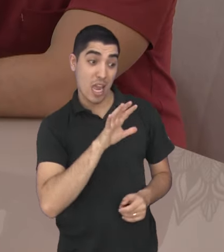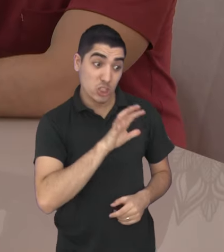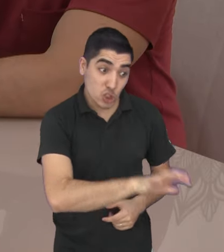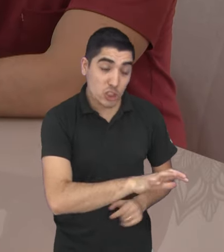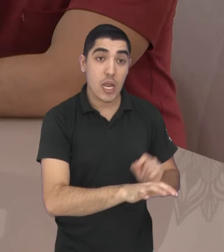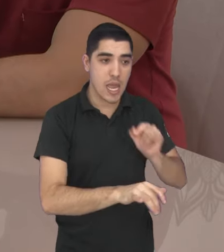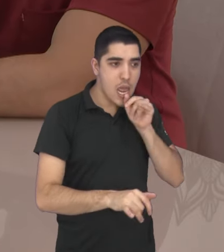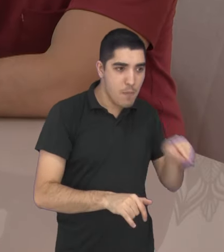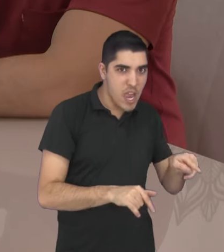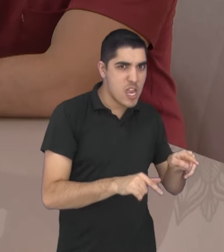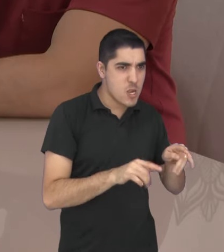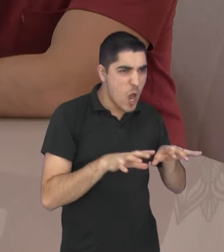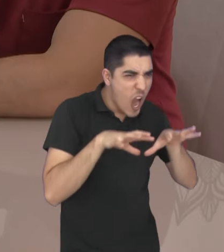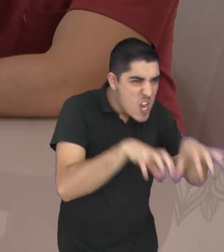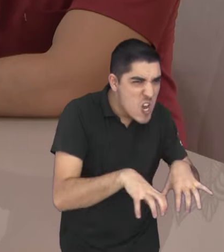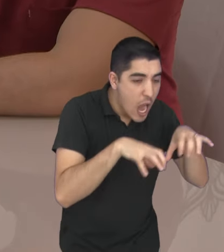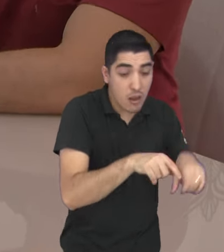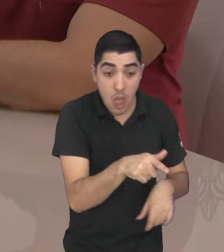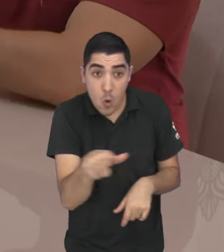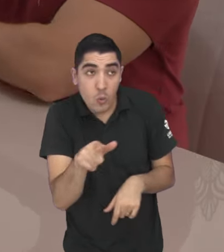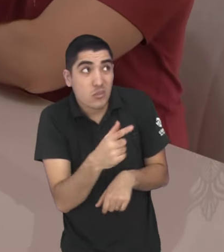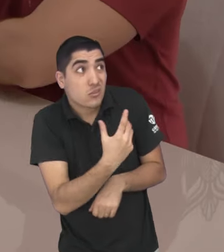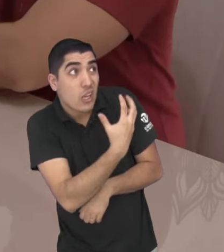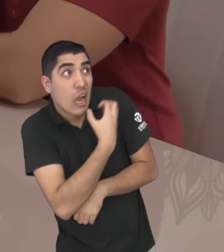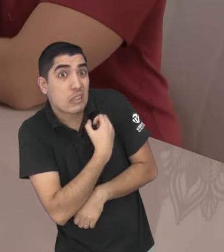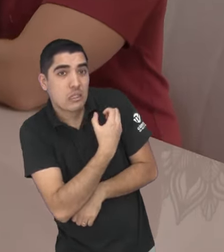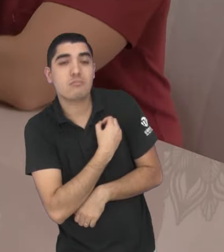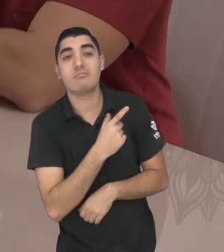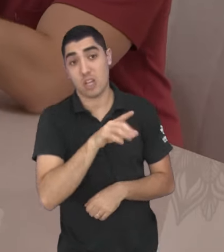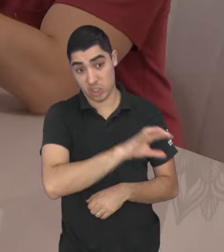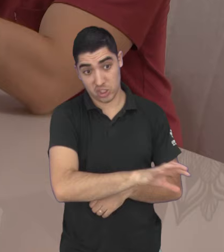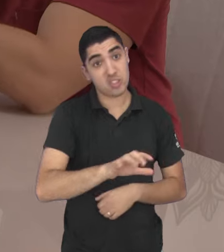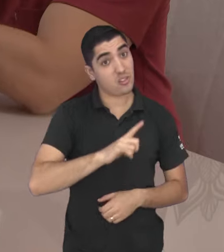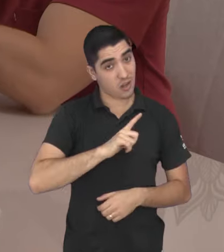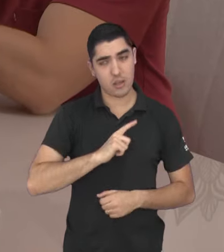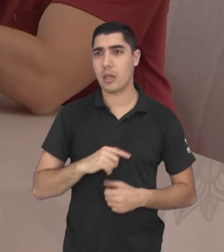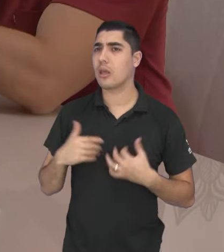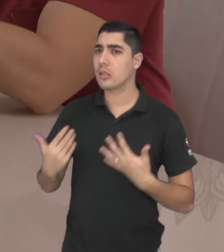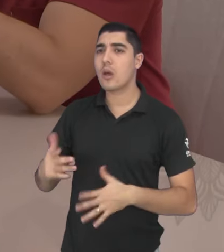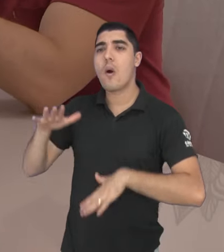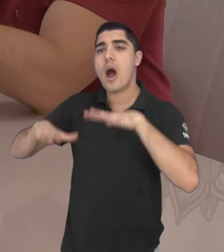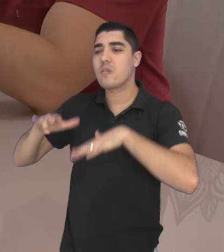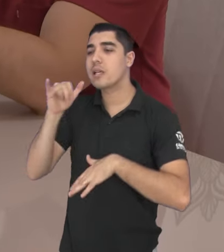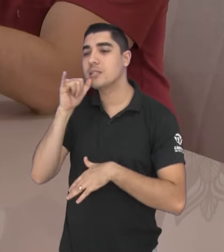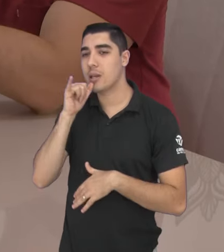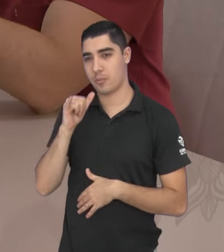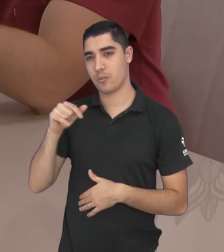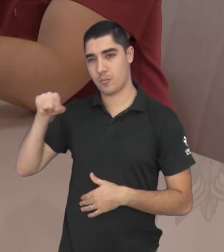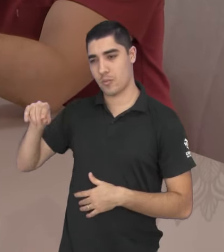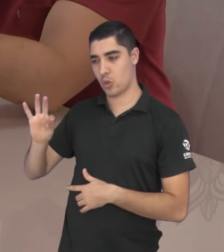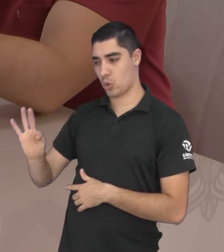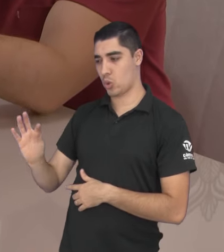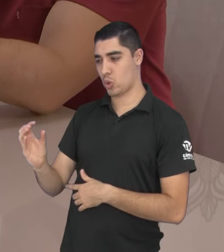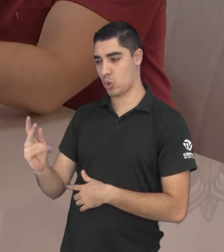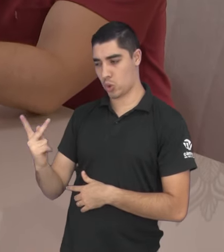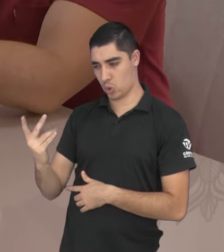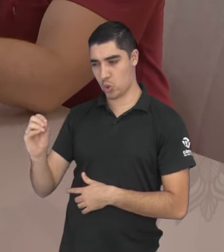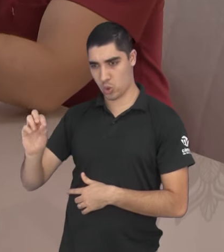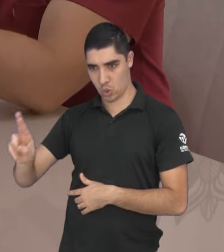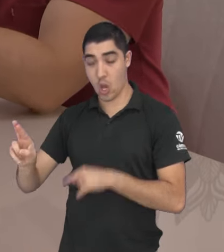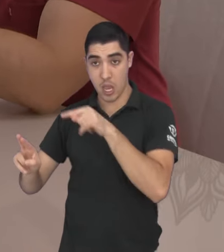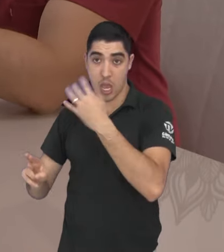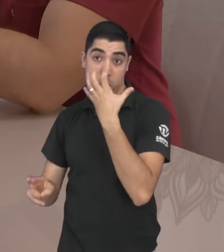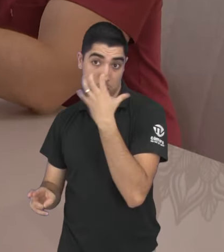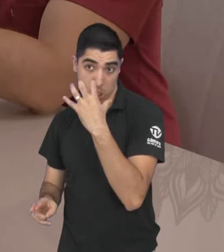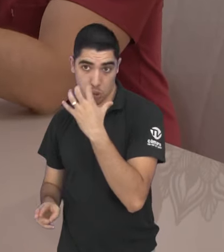instintivo. Isso é deles. Então, jamais, por mais que de repente se deem bem, não sei, o Thor, por exemplo, que é o cachorrinho aqui da Fernanda,